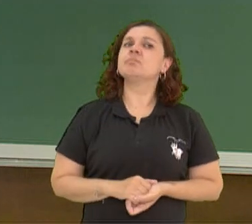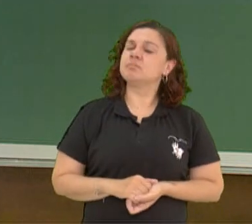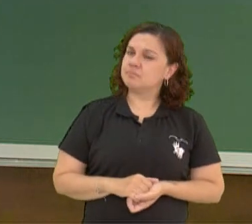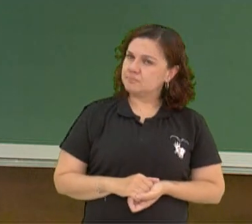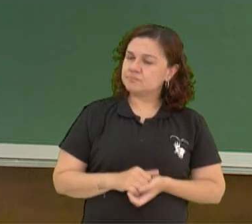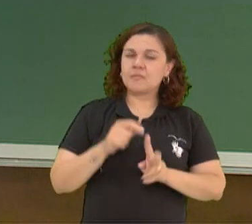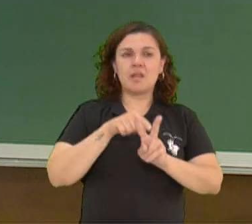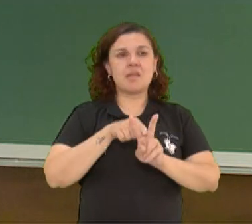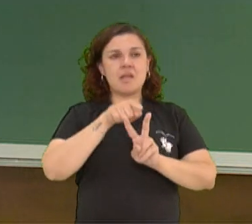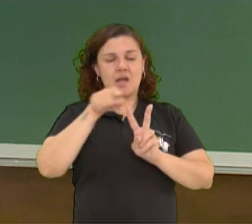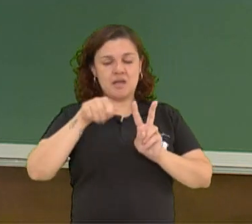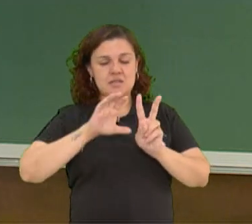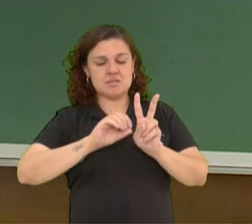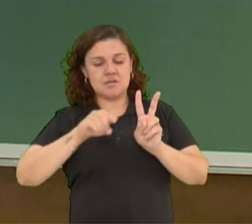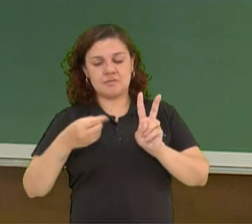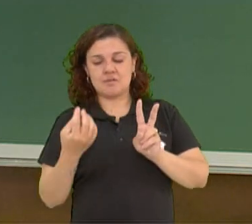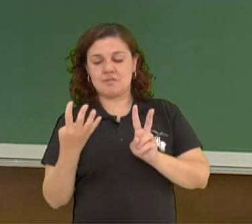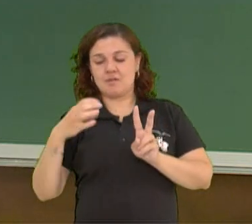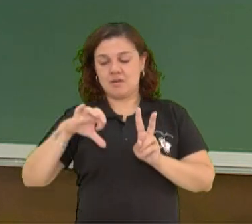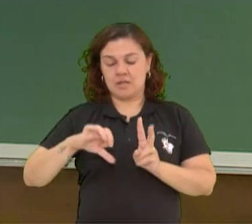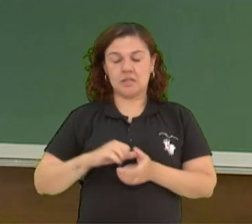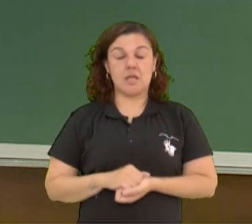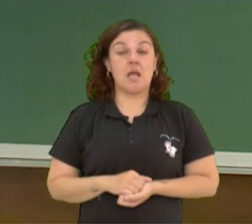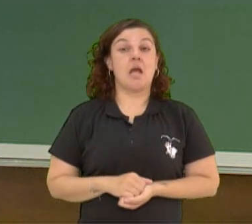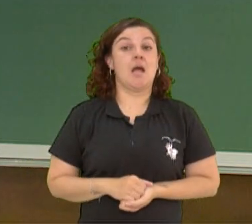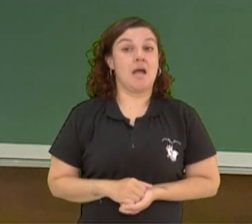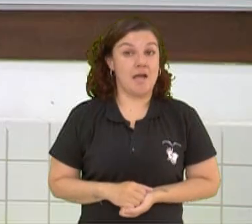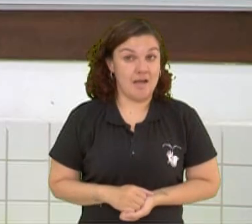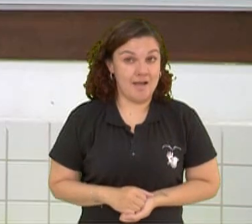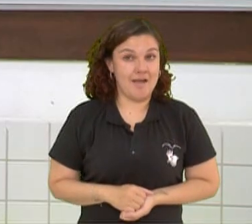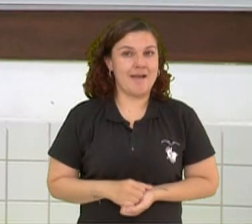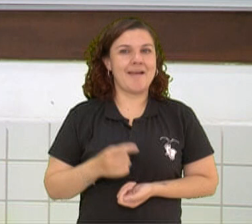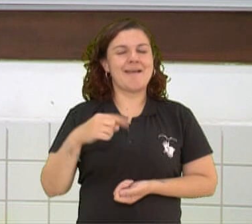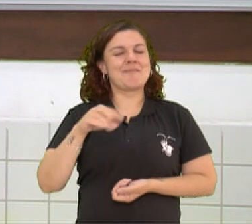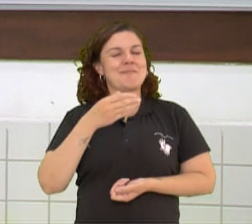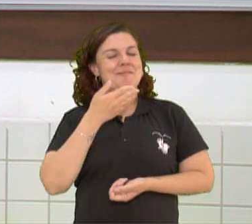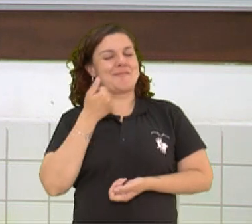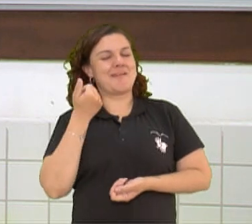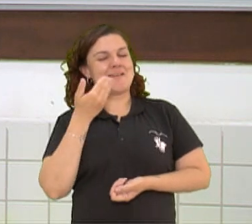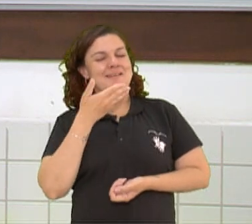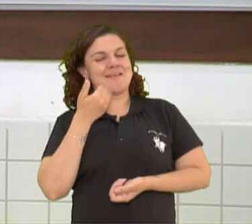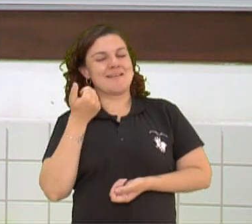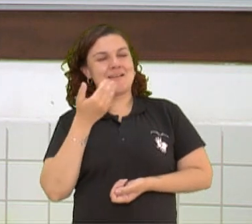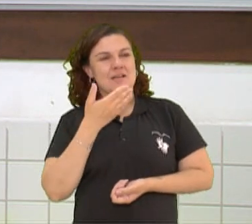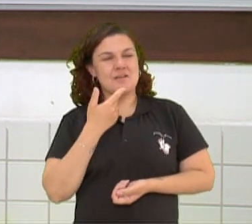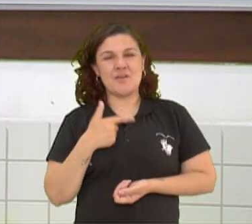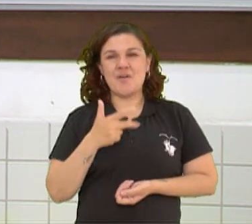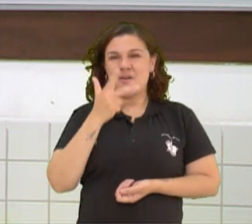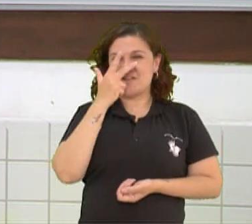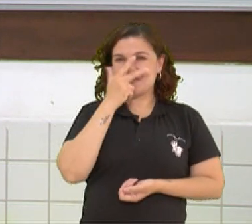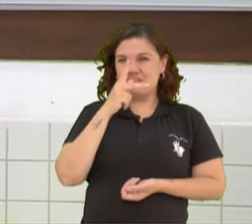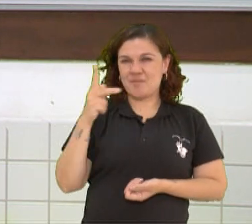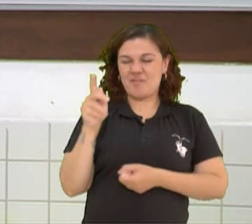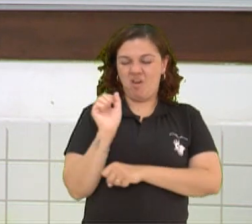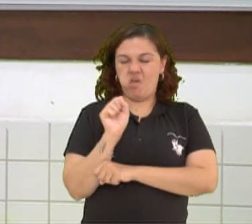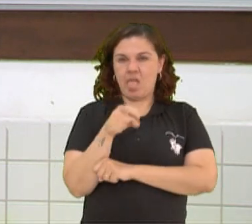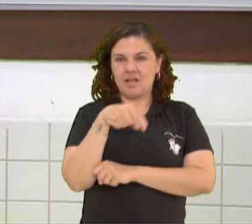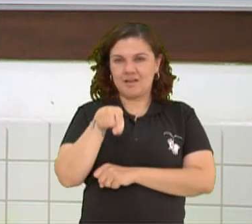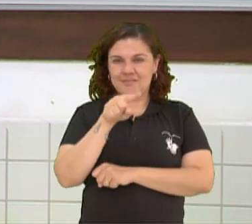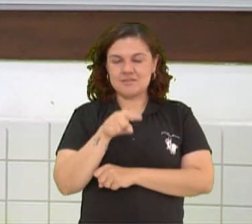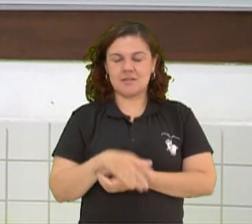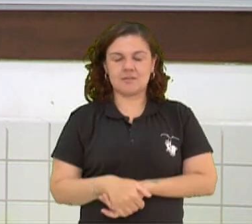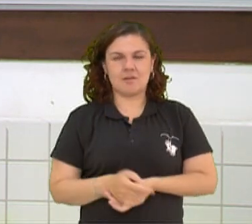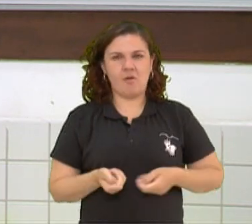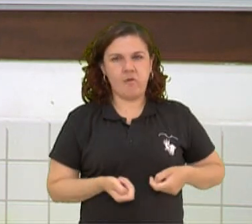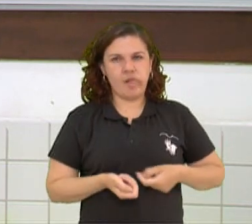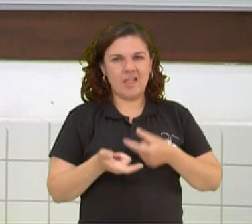de 0,49? Ah, gente, esse exercício está muito fácil. Acho que a professora está com pegadinha, hein? Porque